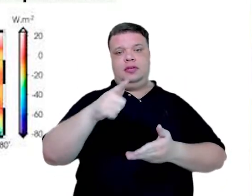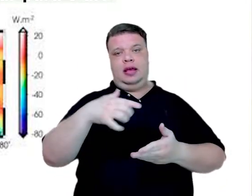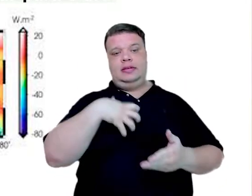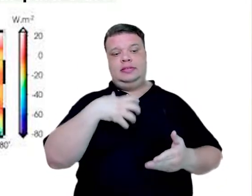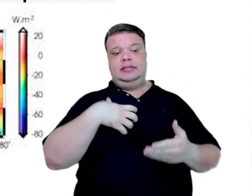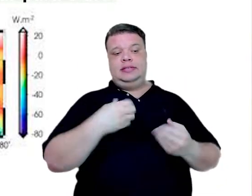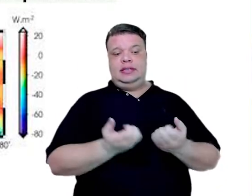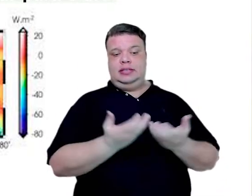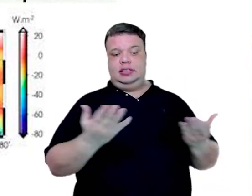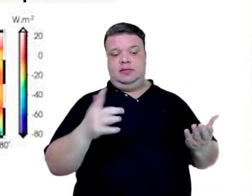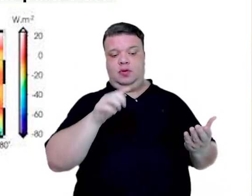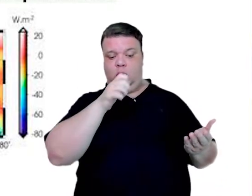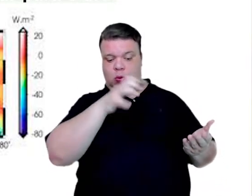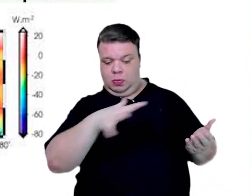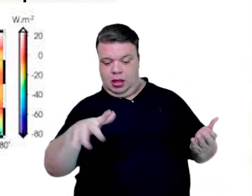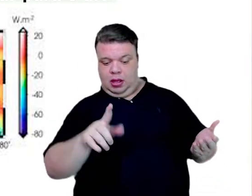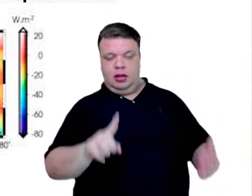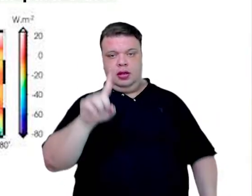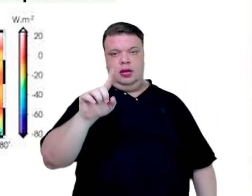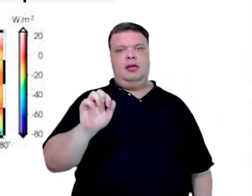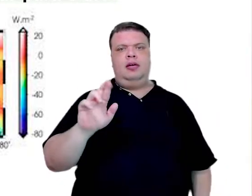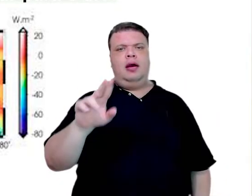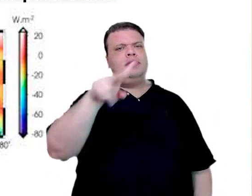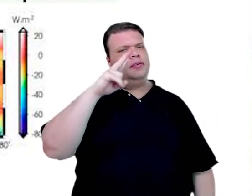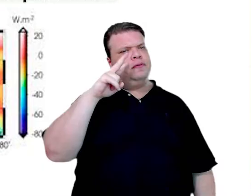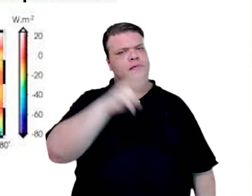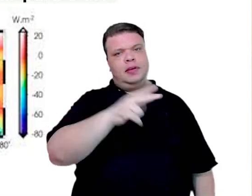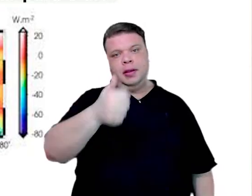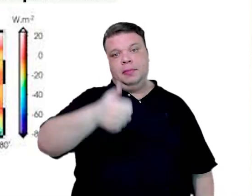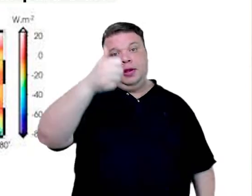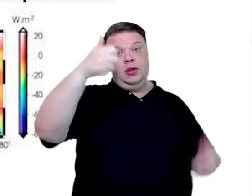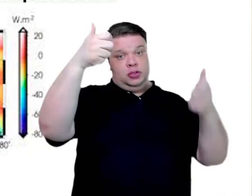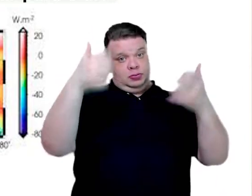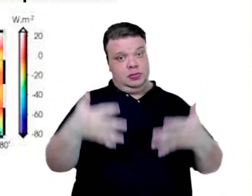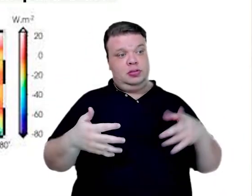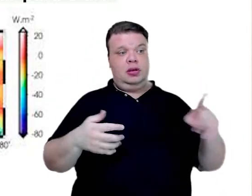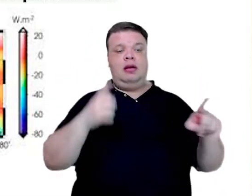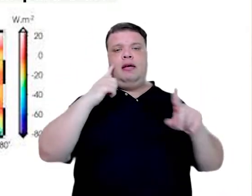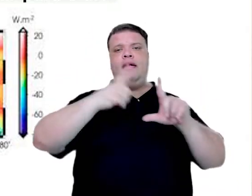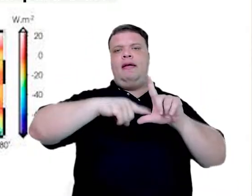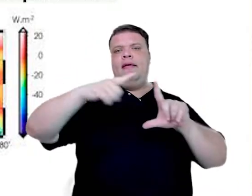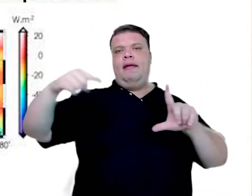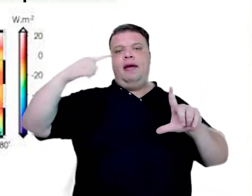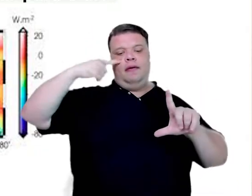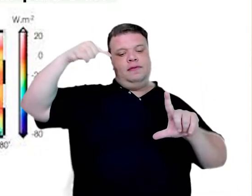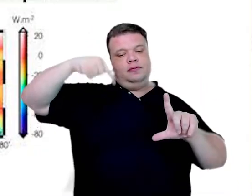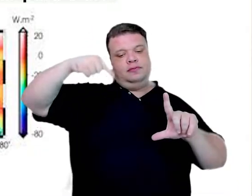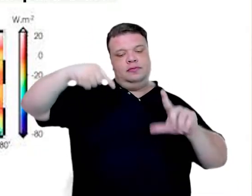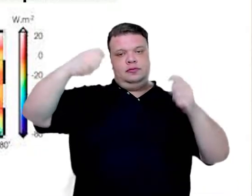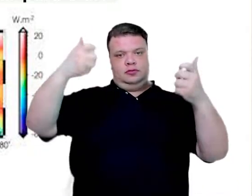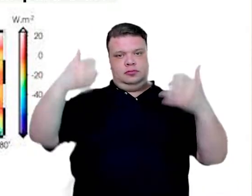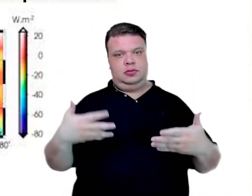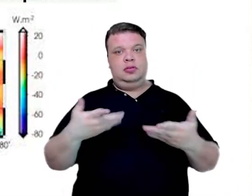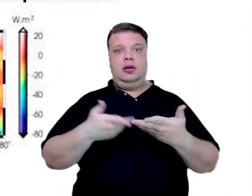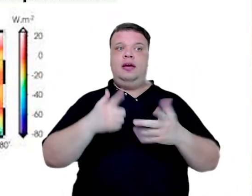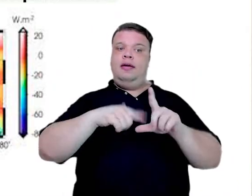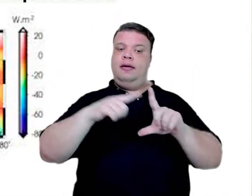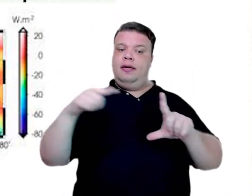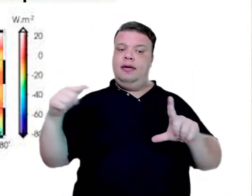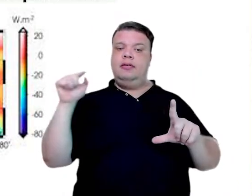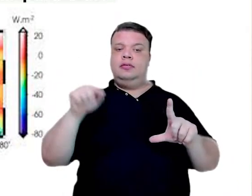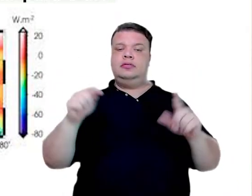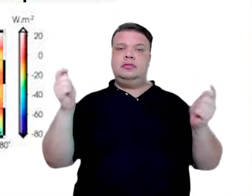a convecção é a forma mais eficiente de transferência de calor sensível do mar para o ar. Vocês podem ver isso melhor